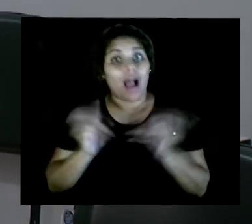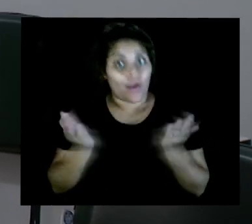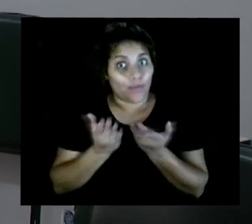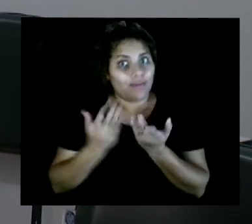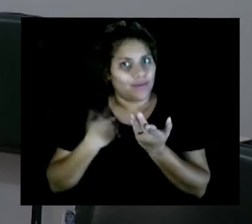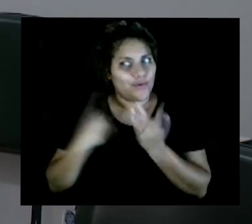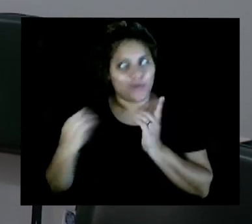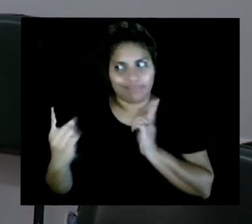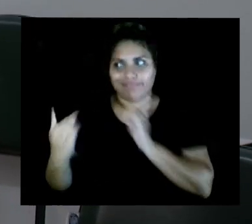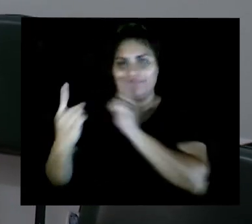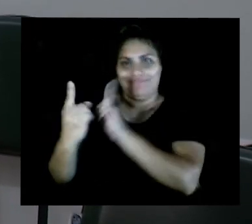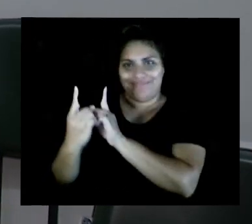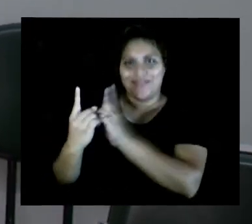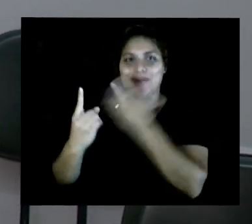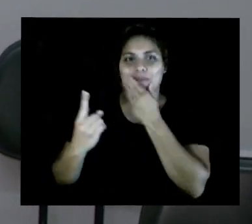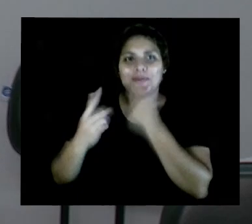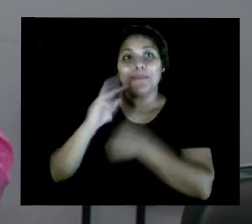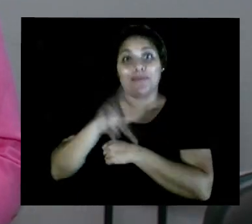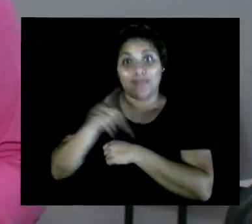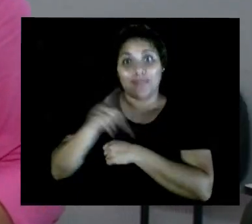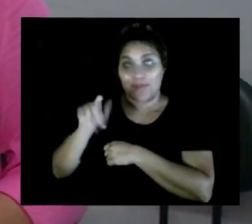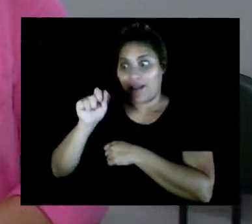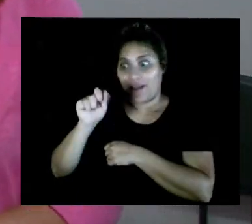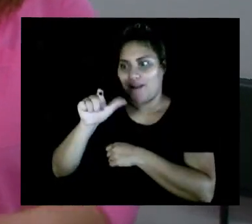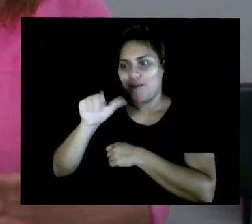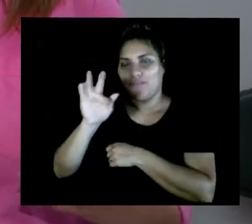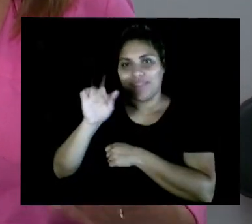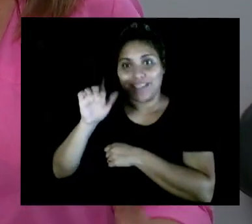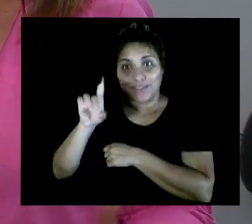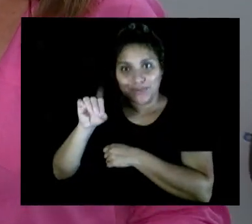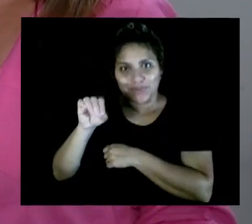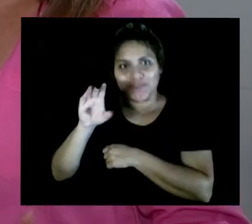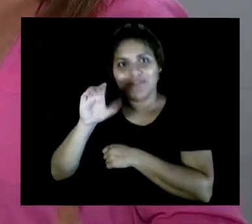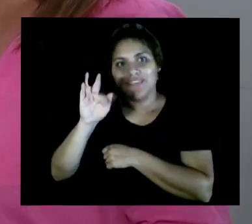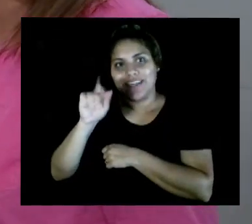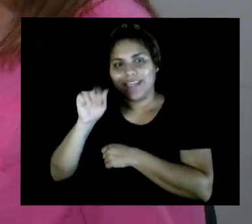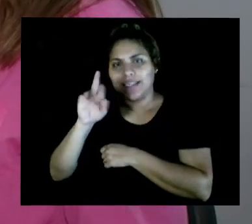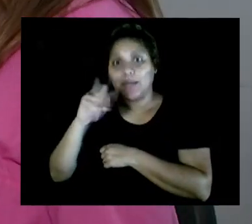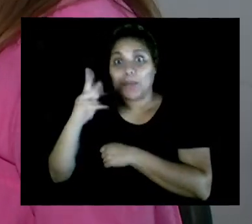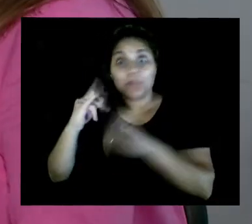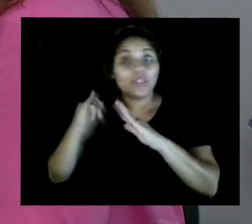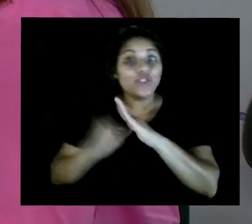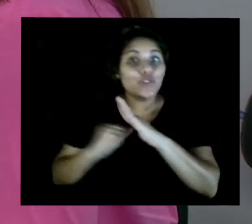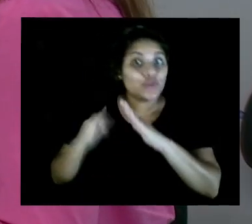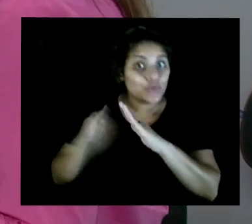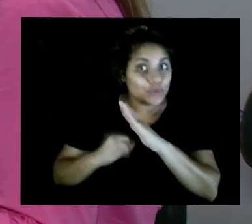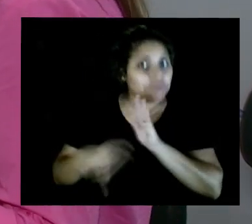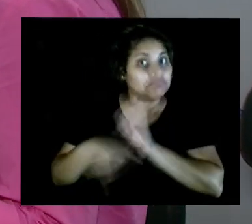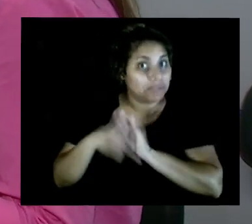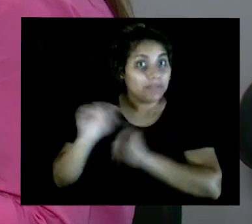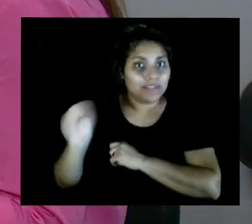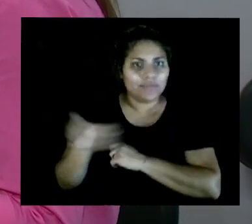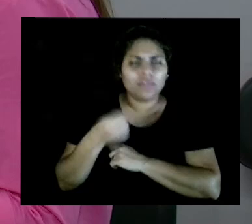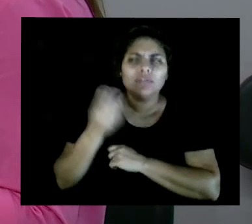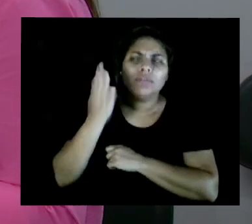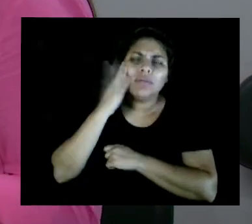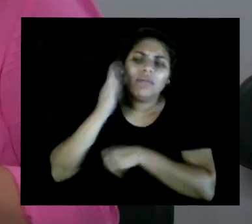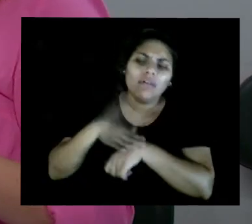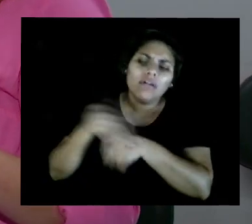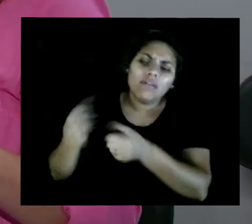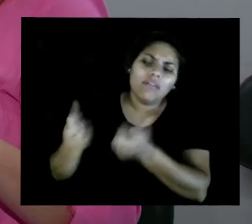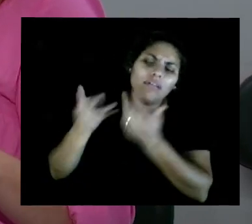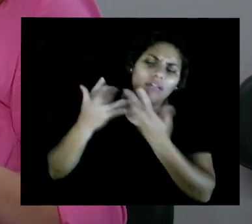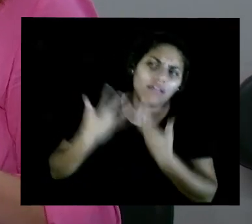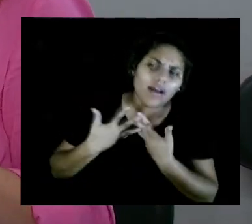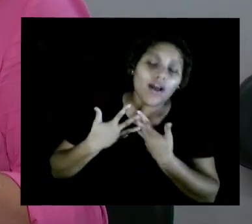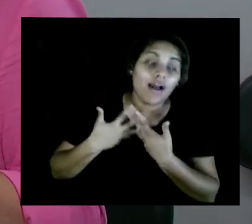vou conversar com o professor Alfredo Ferreira, ele é do Instituto Cerveja. Quero saber um pouco mais, né? Porque